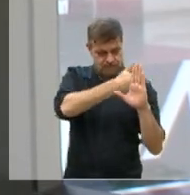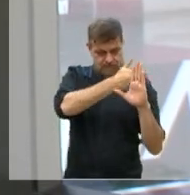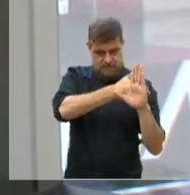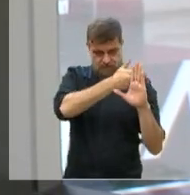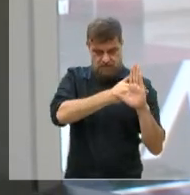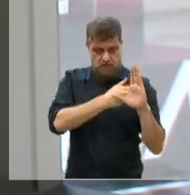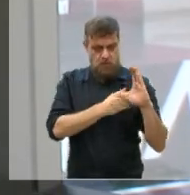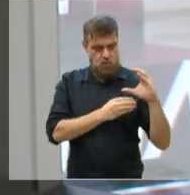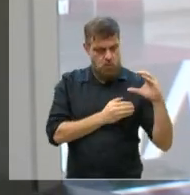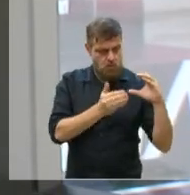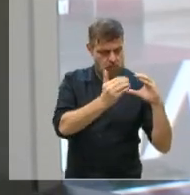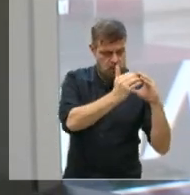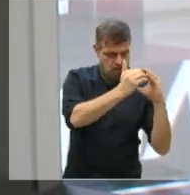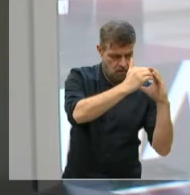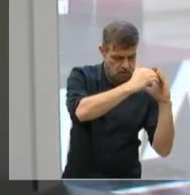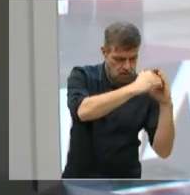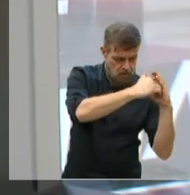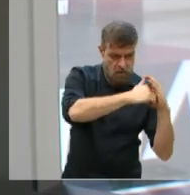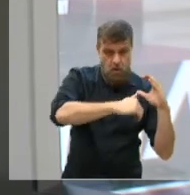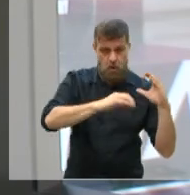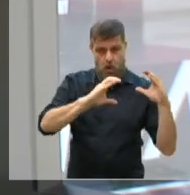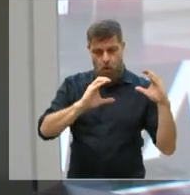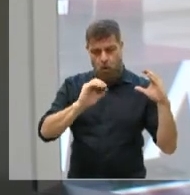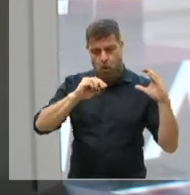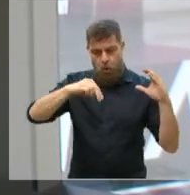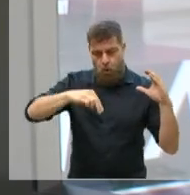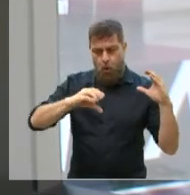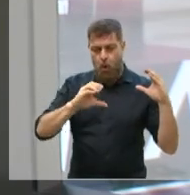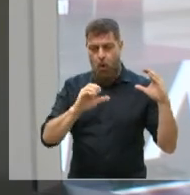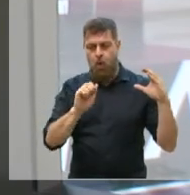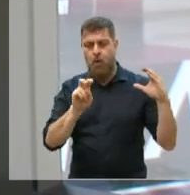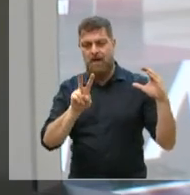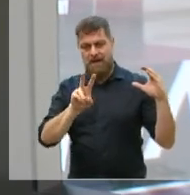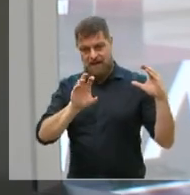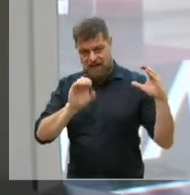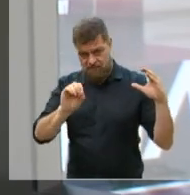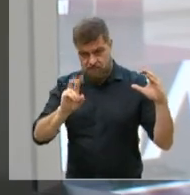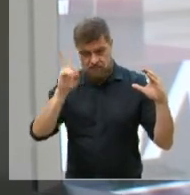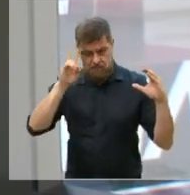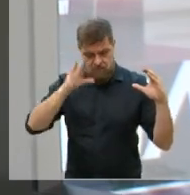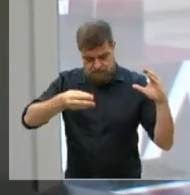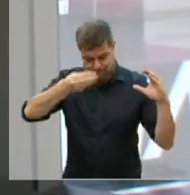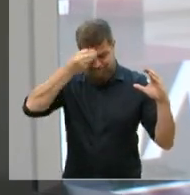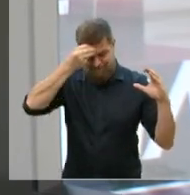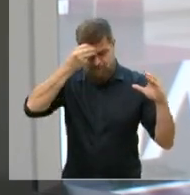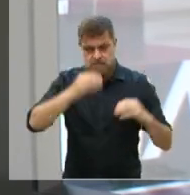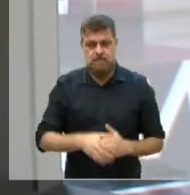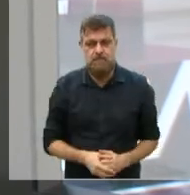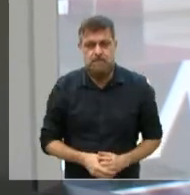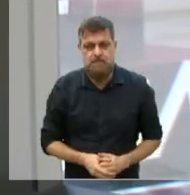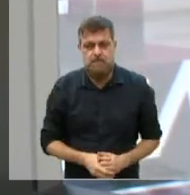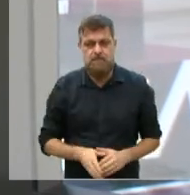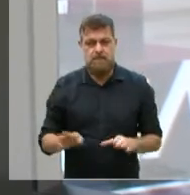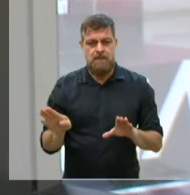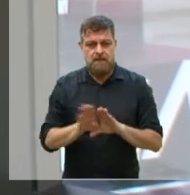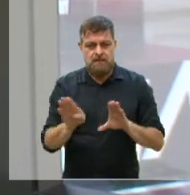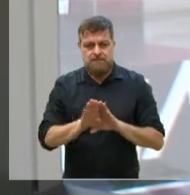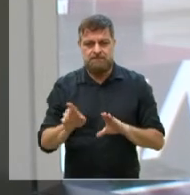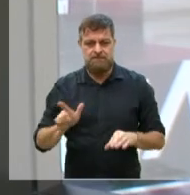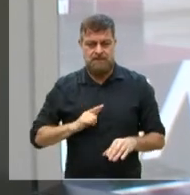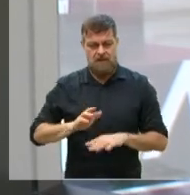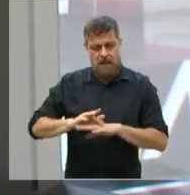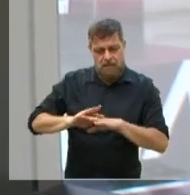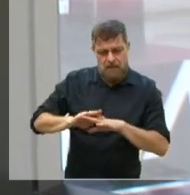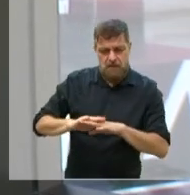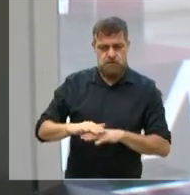Nesse caso é côncavo porque eu estou cavando o espelho. Então, côncavo, dá para lembrar isso. Agora, a gente falando ainda um pouquinho das formas, né? Que a